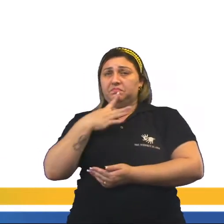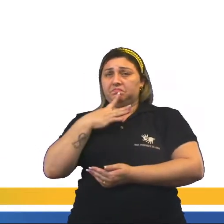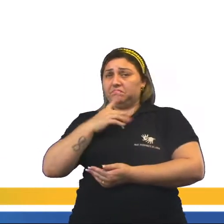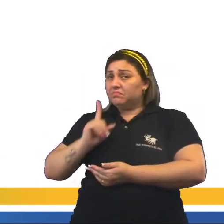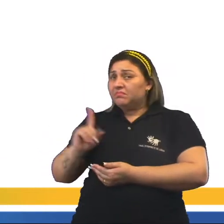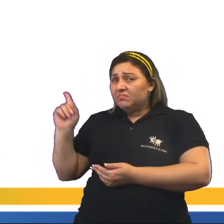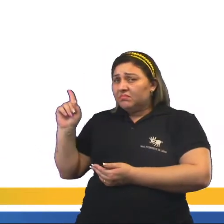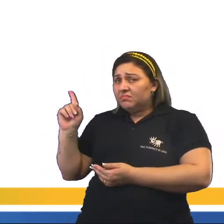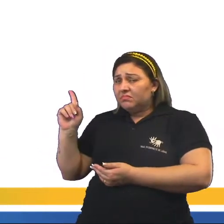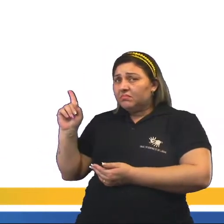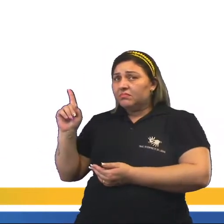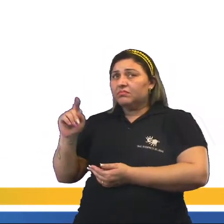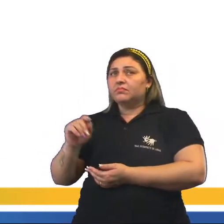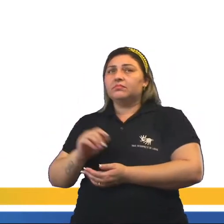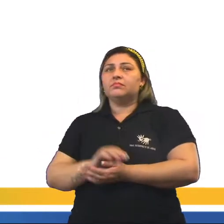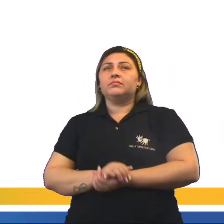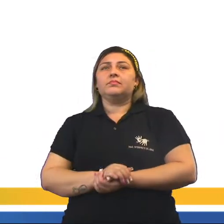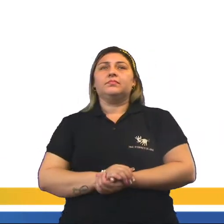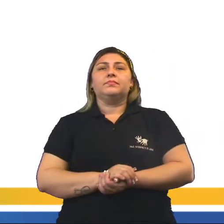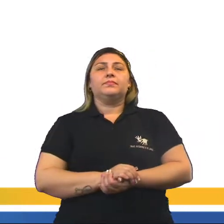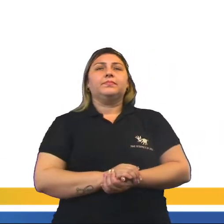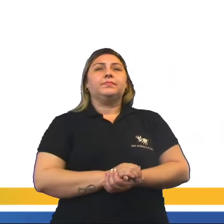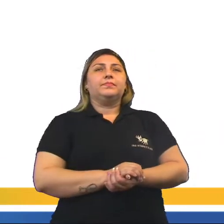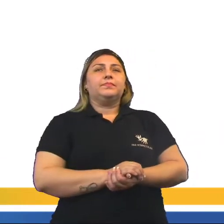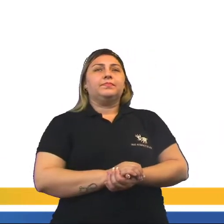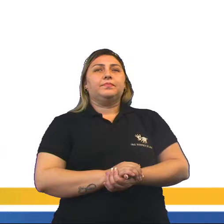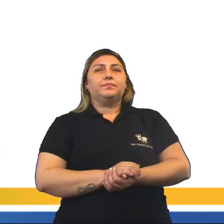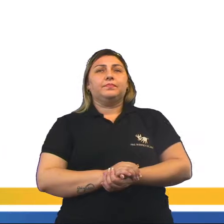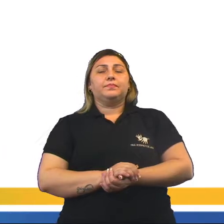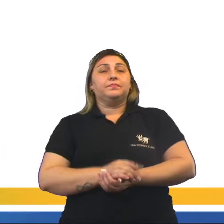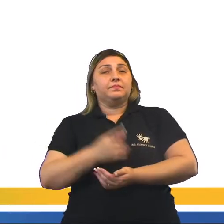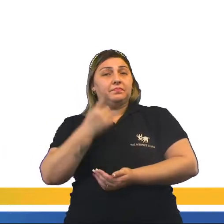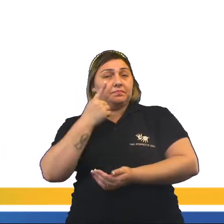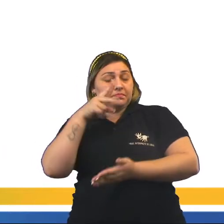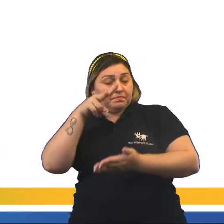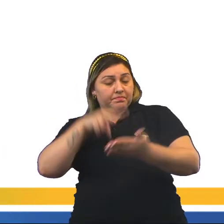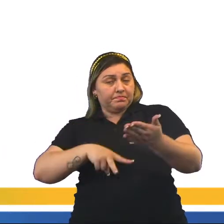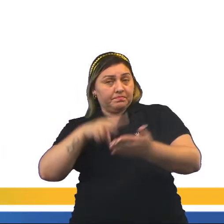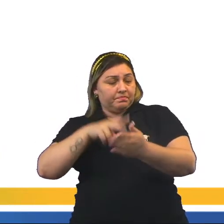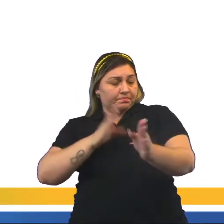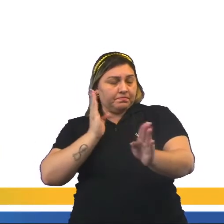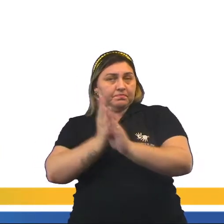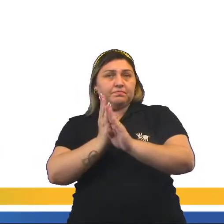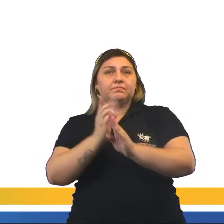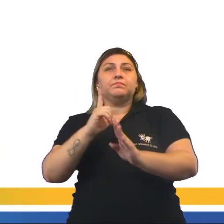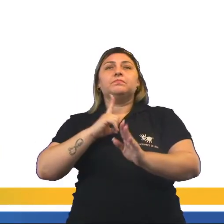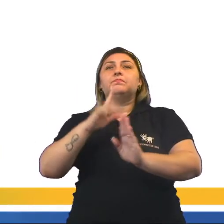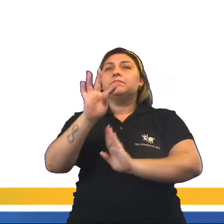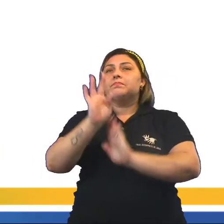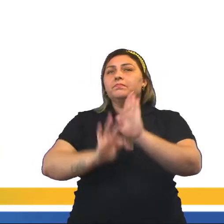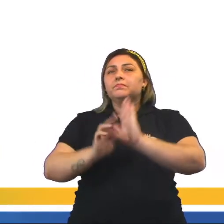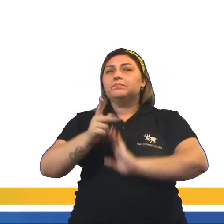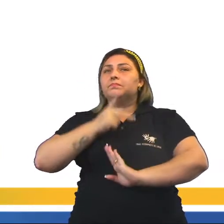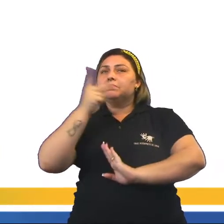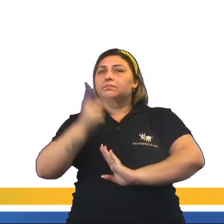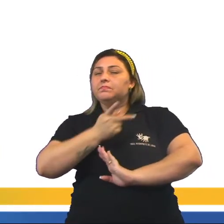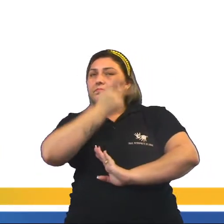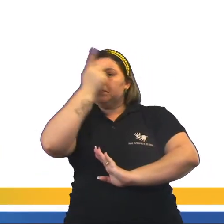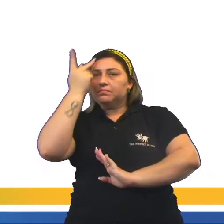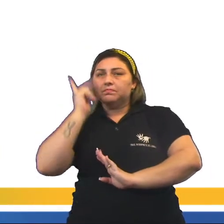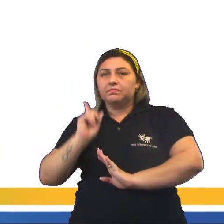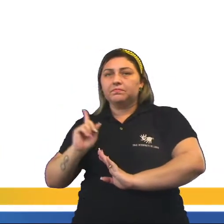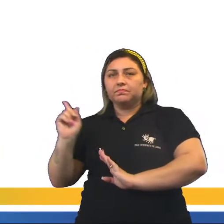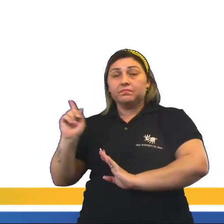ele? Let's read and find out. Vamos ler e descobrir. Então tem um texto aqui falando sobre essa